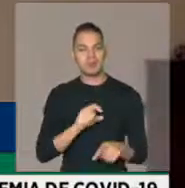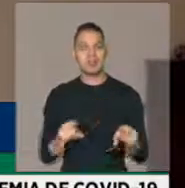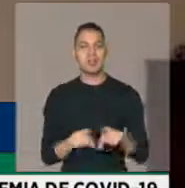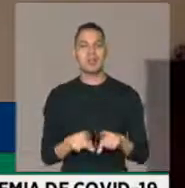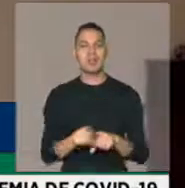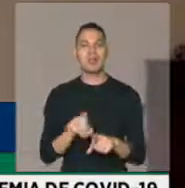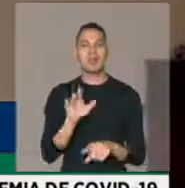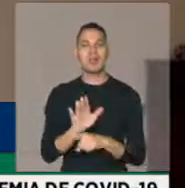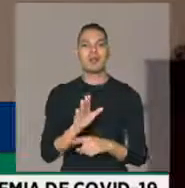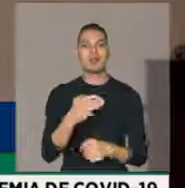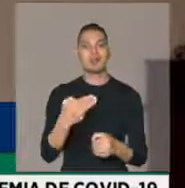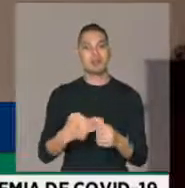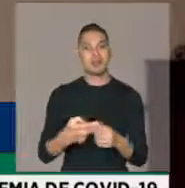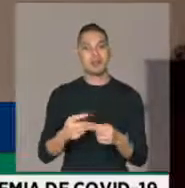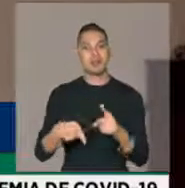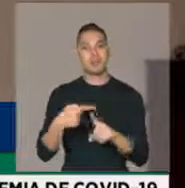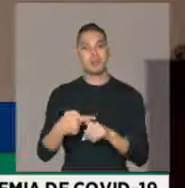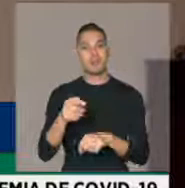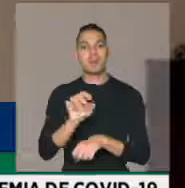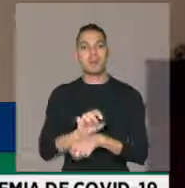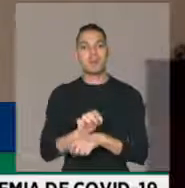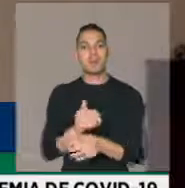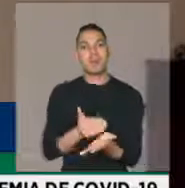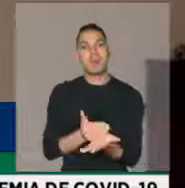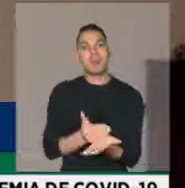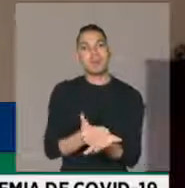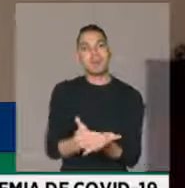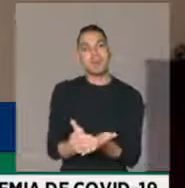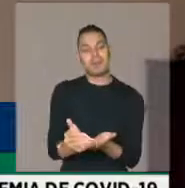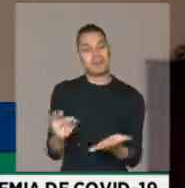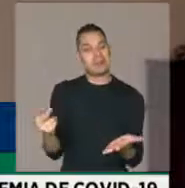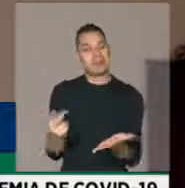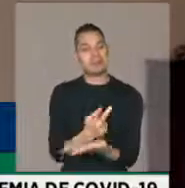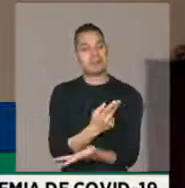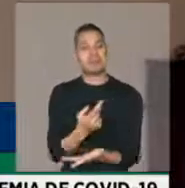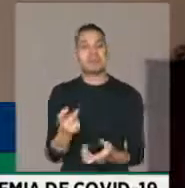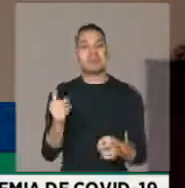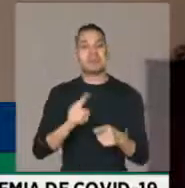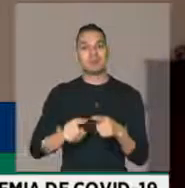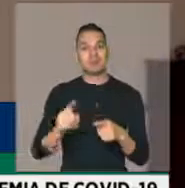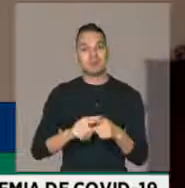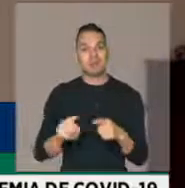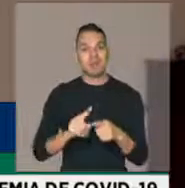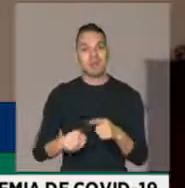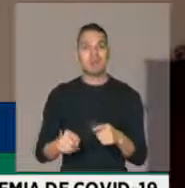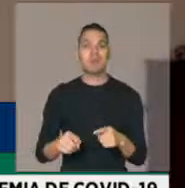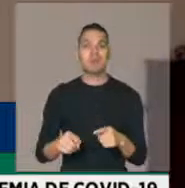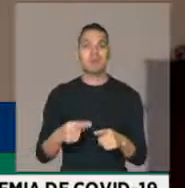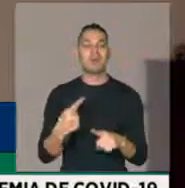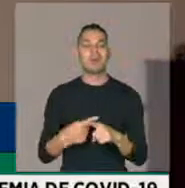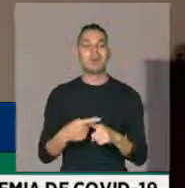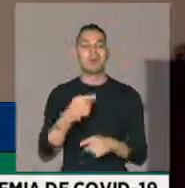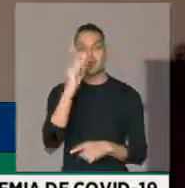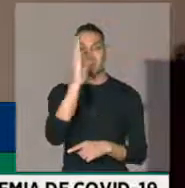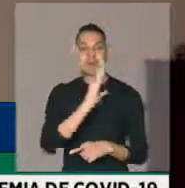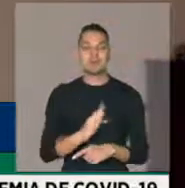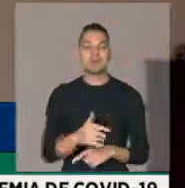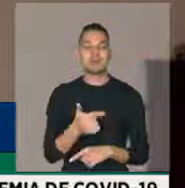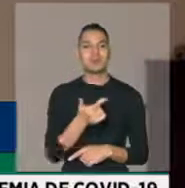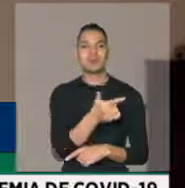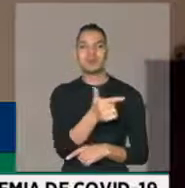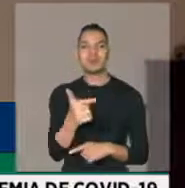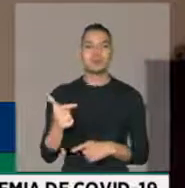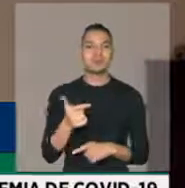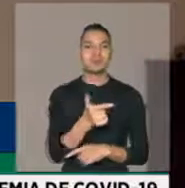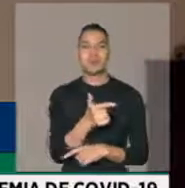estados e municípios que já começam a se deparar com caos, mesmo não tendo o Brasil nem de longe